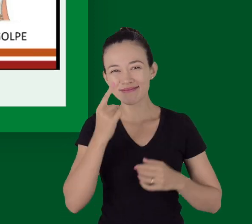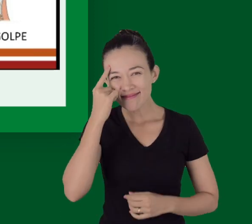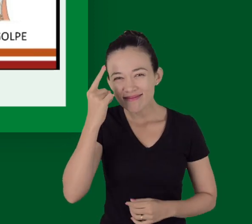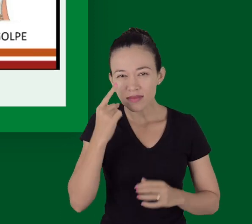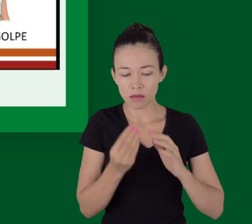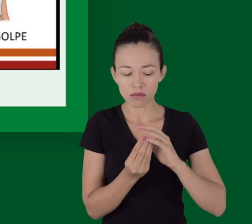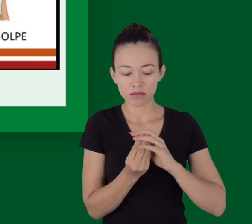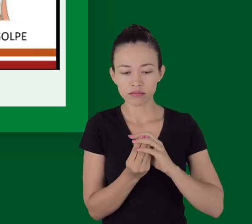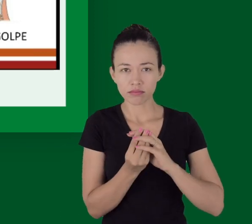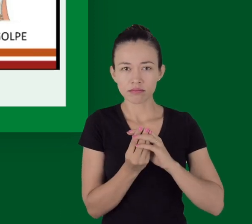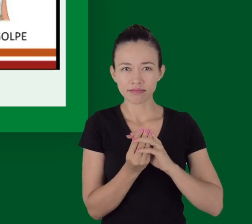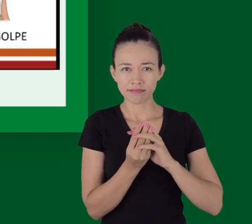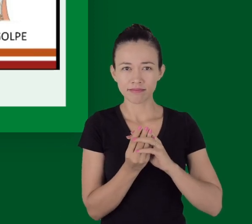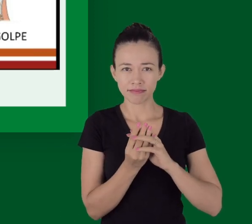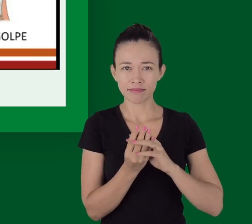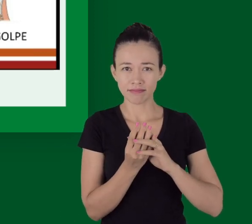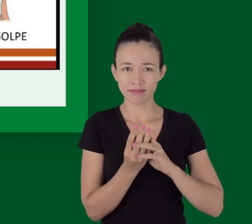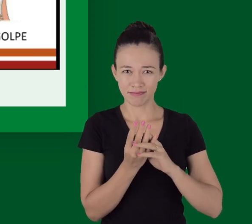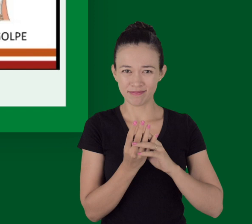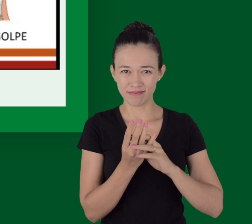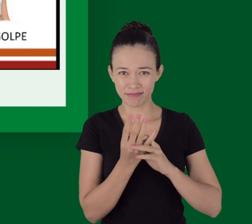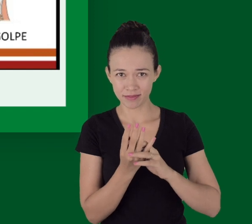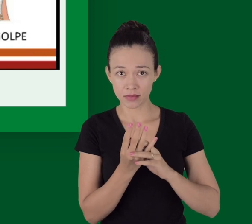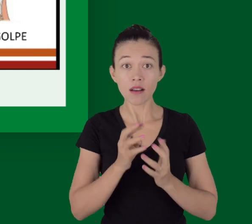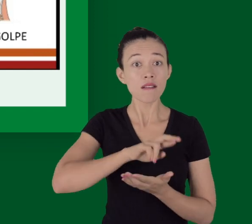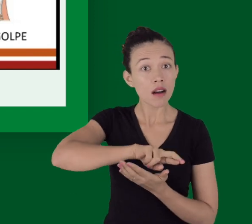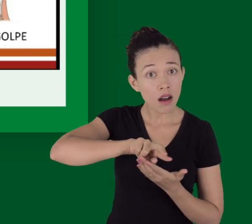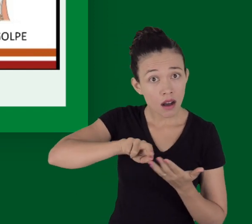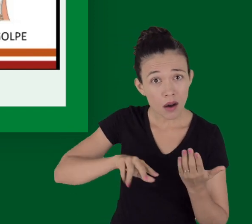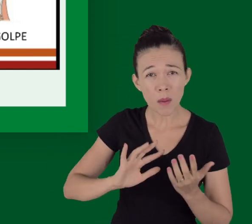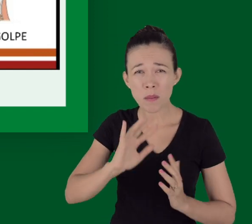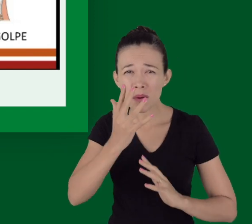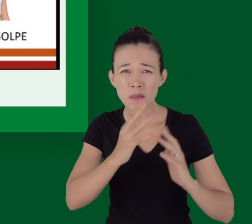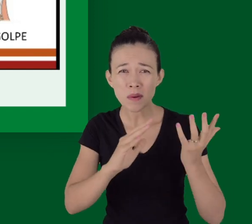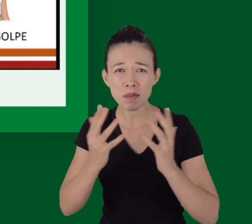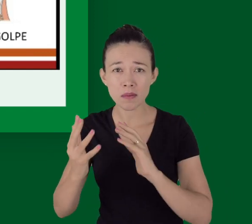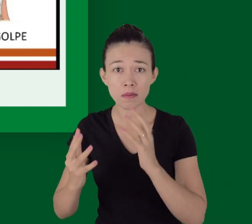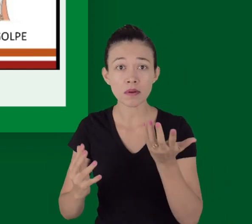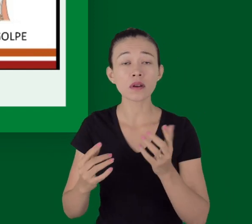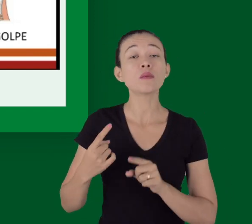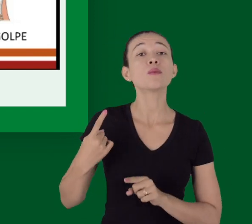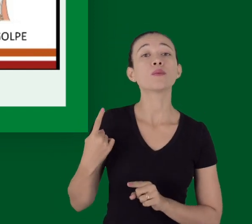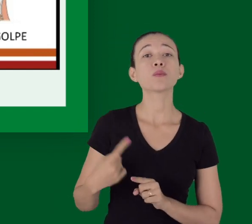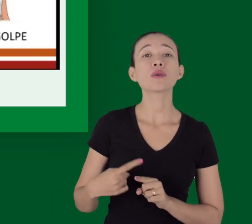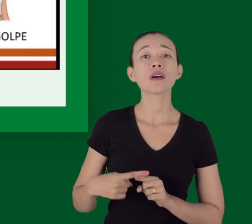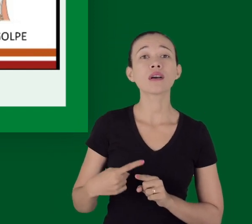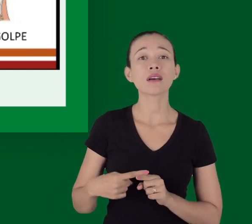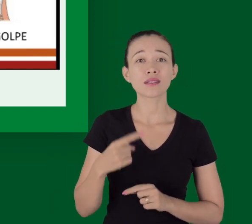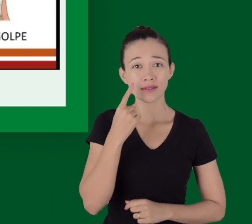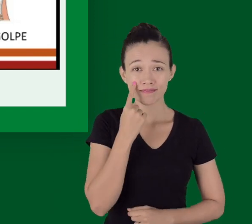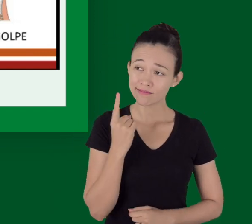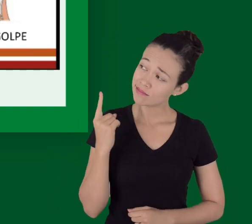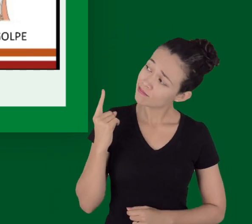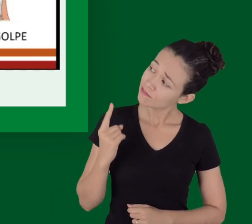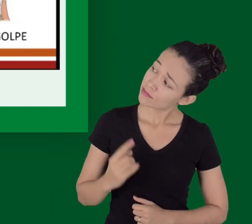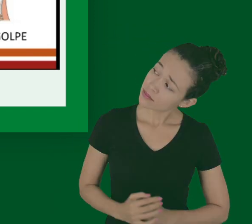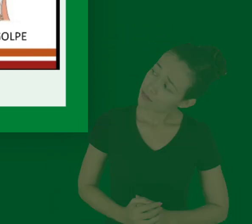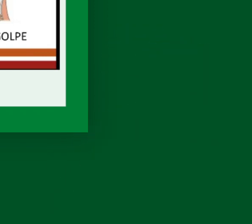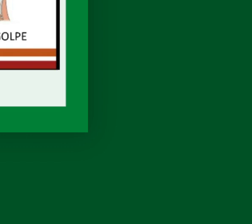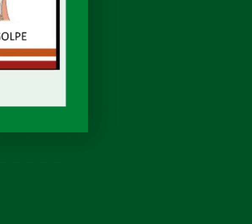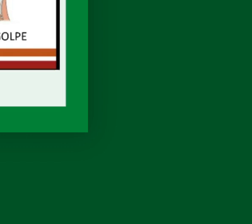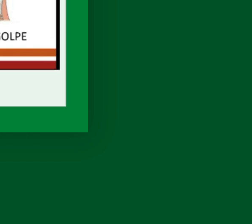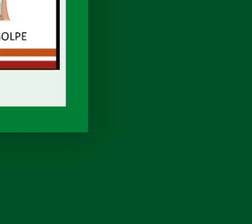herniação, a gente pode ter vários mecanismos de trauma envolvendo isso. Um deles, que é muito comum, é esse sistema, principalmente em